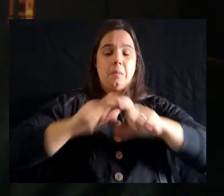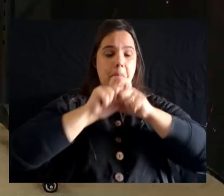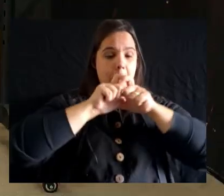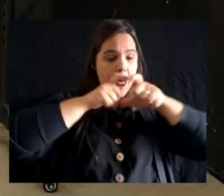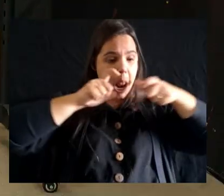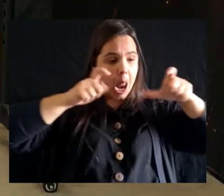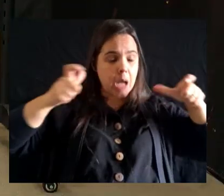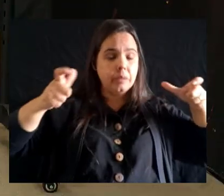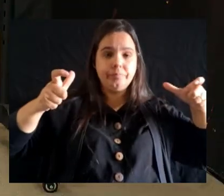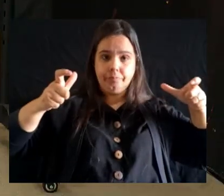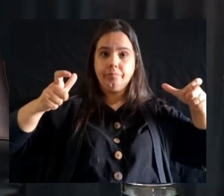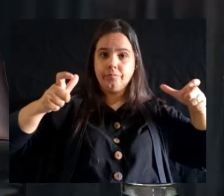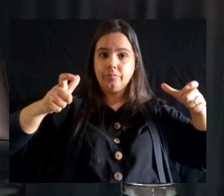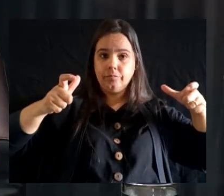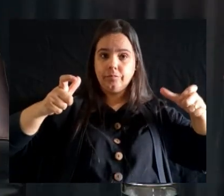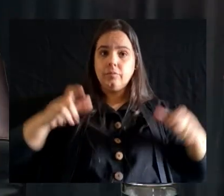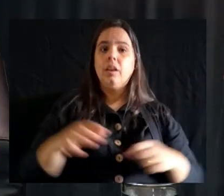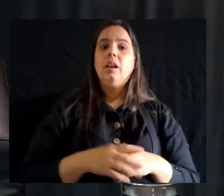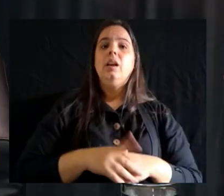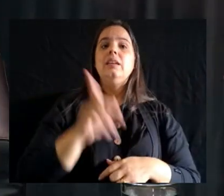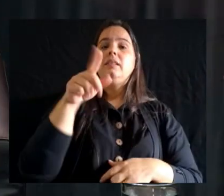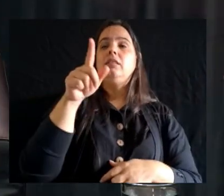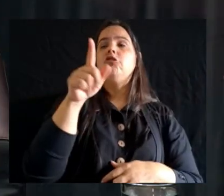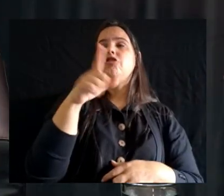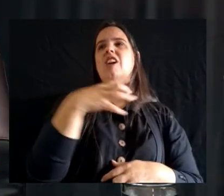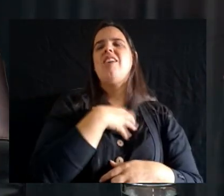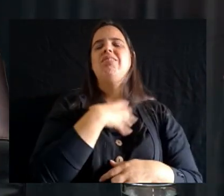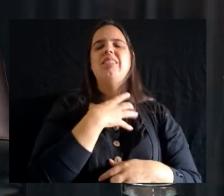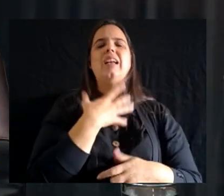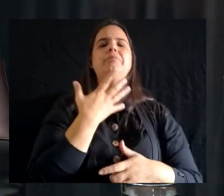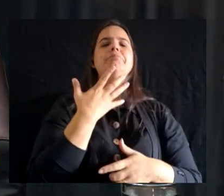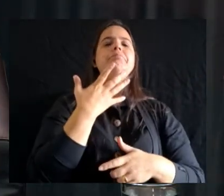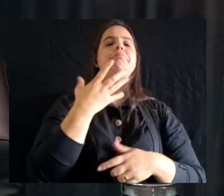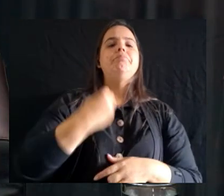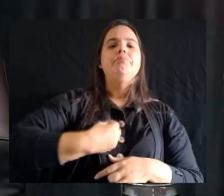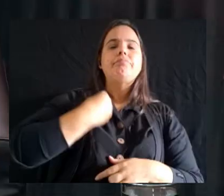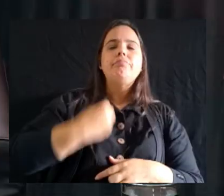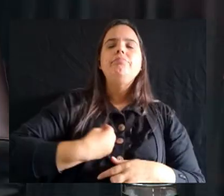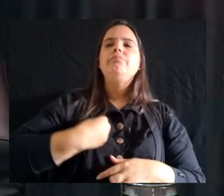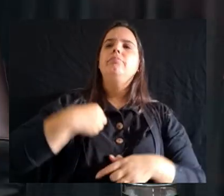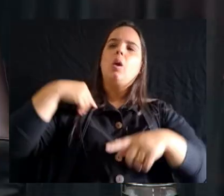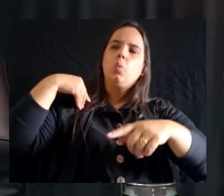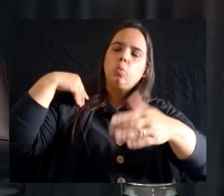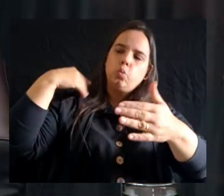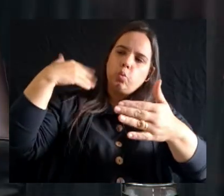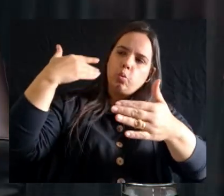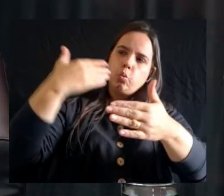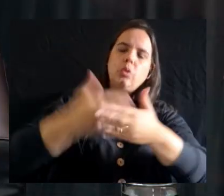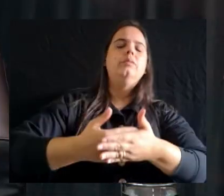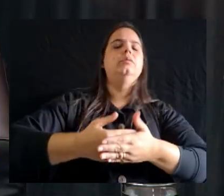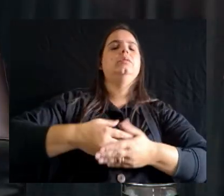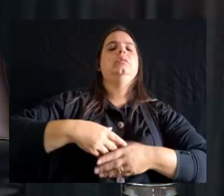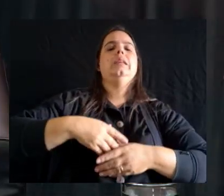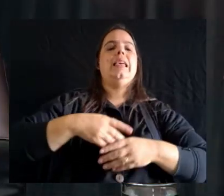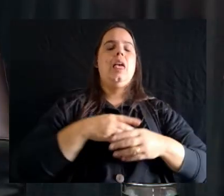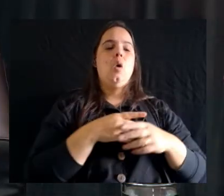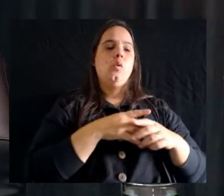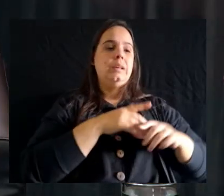Exatamente. E aí gera esse ciclo, né? Porque se sai de um sofrimento e se gera outro sofrimento, né?